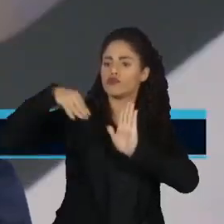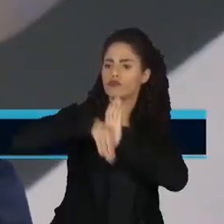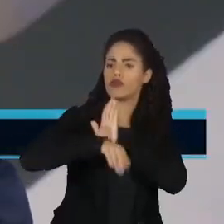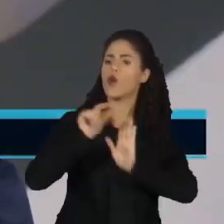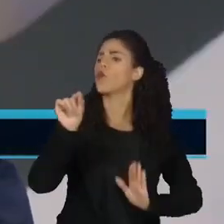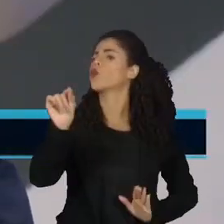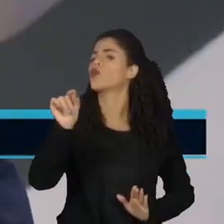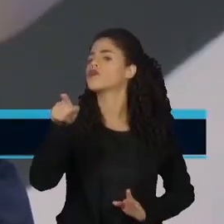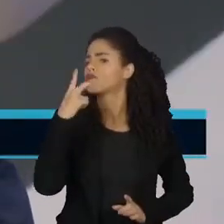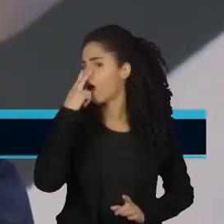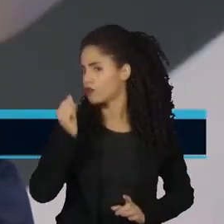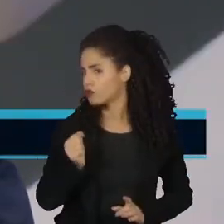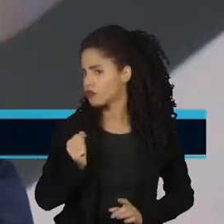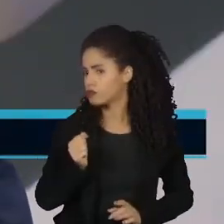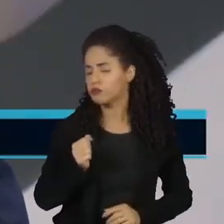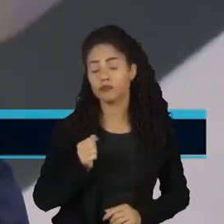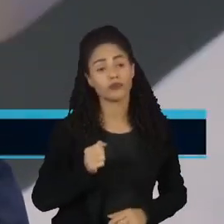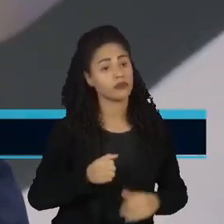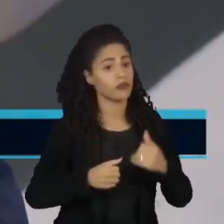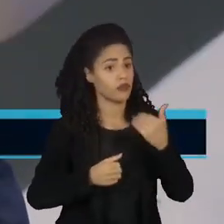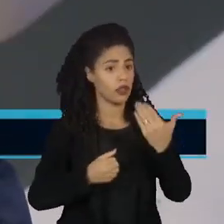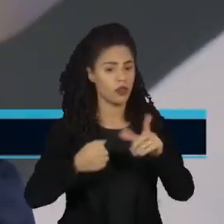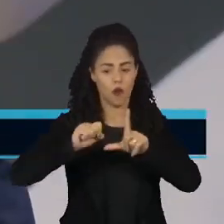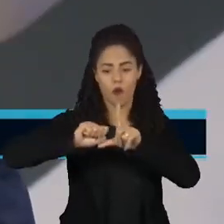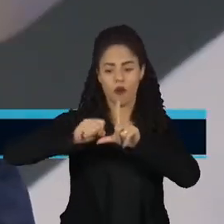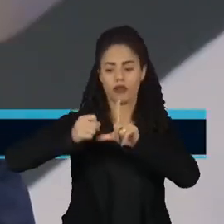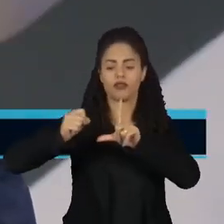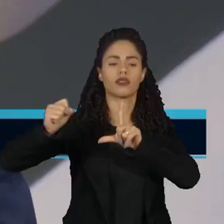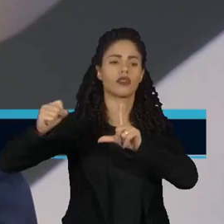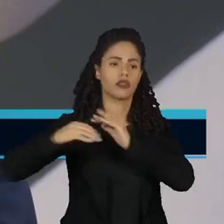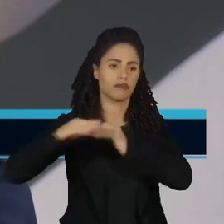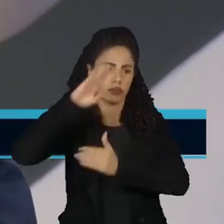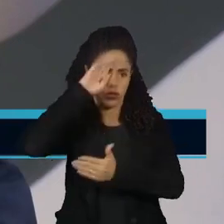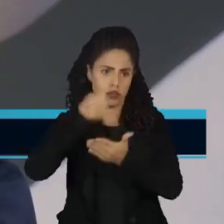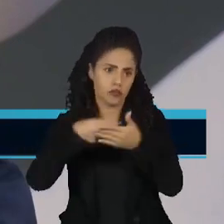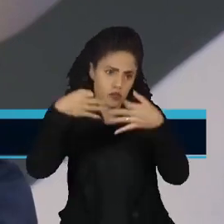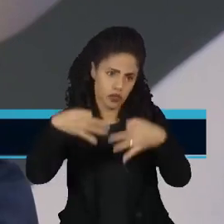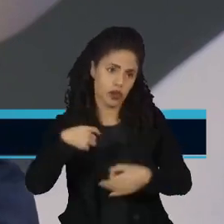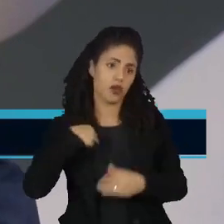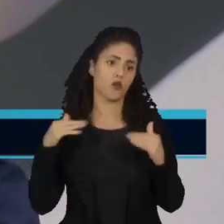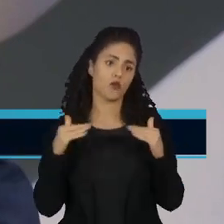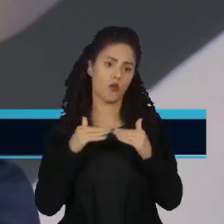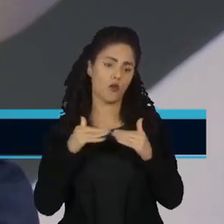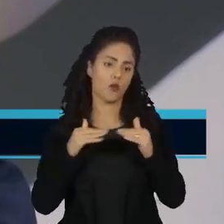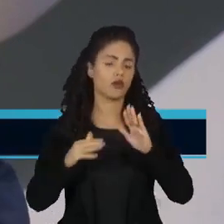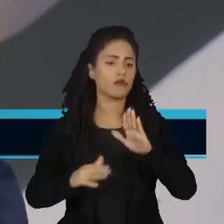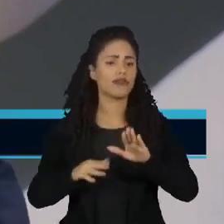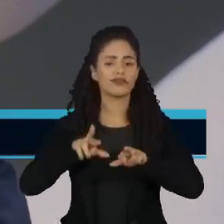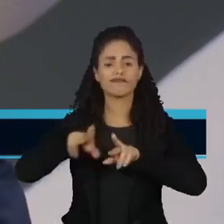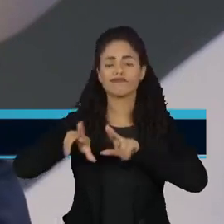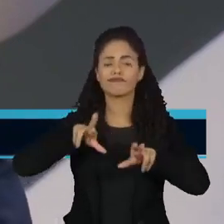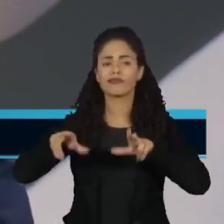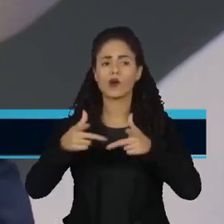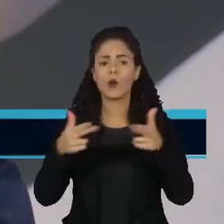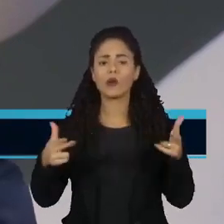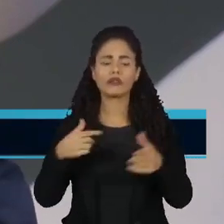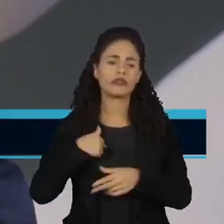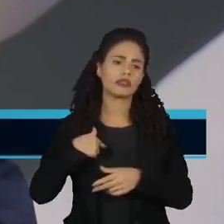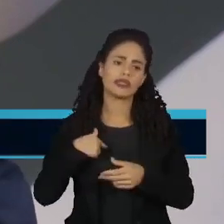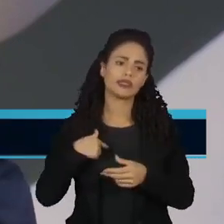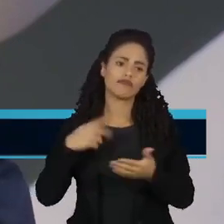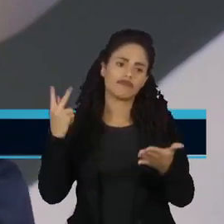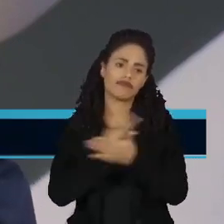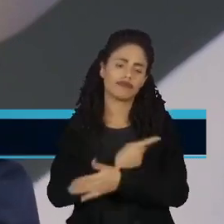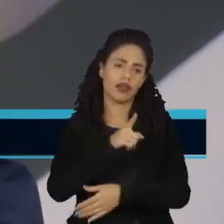Olha, pela manutenção da Selic, achei a decisão correta. Eu acho que há uma série de mitos nessa